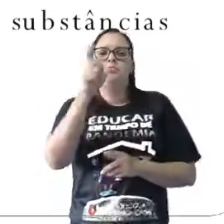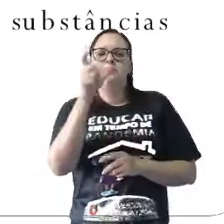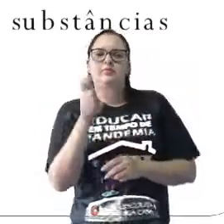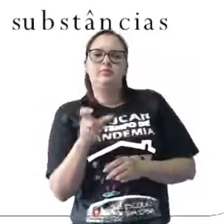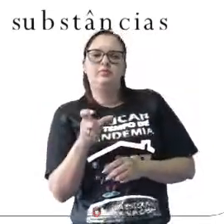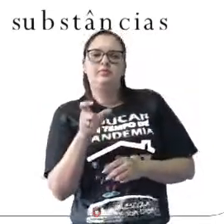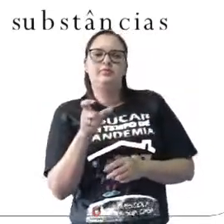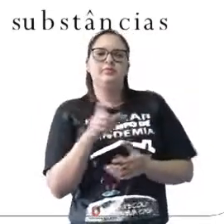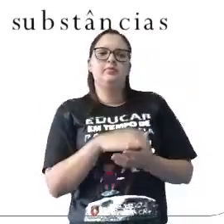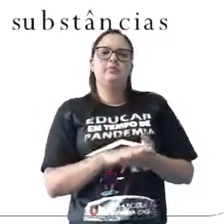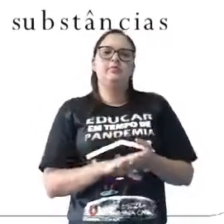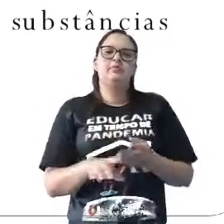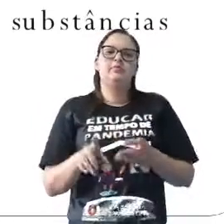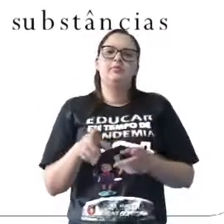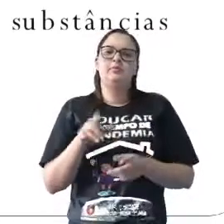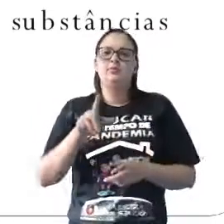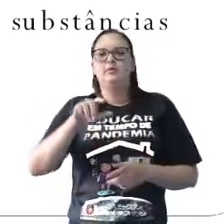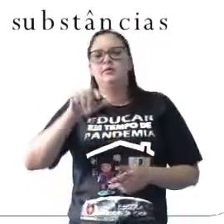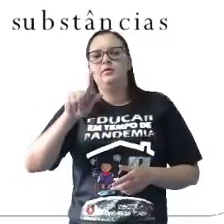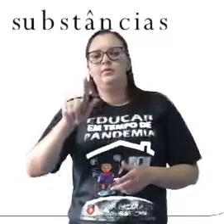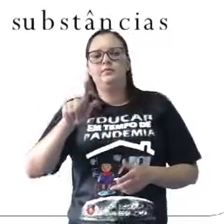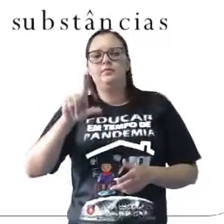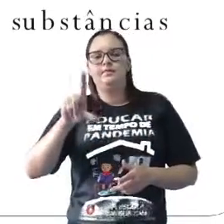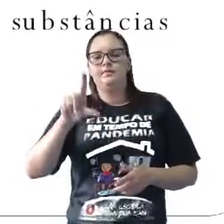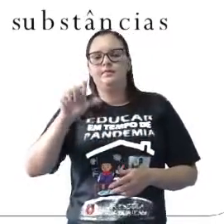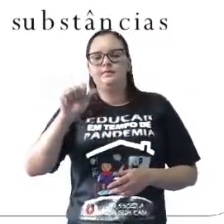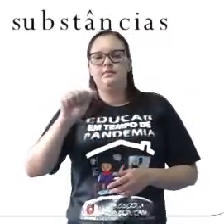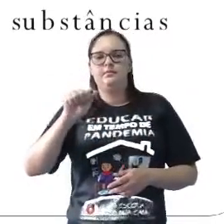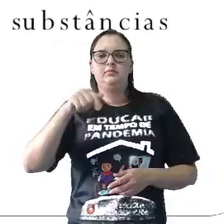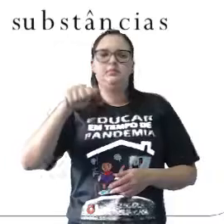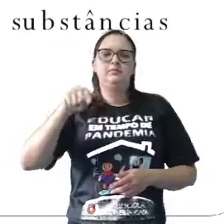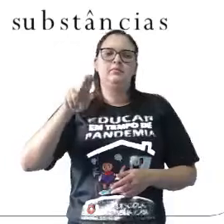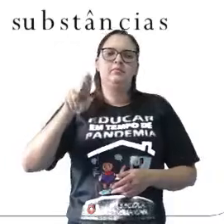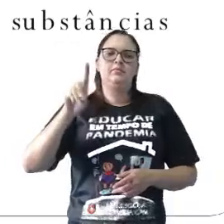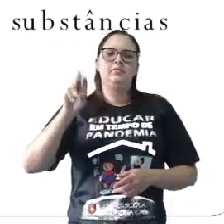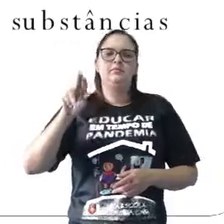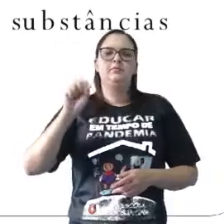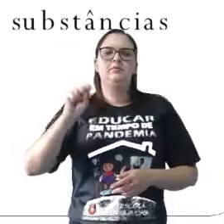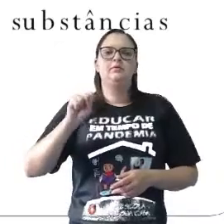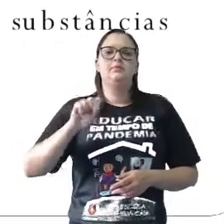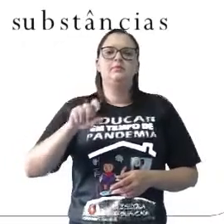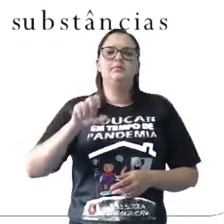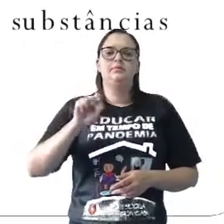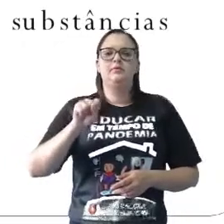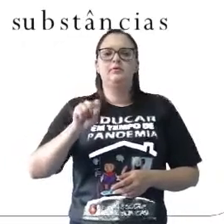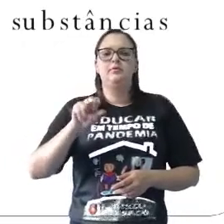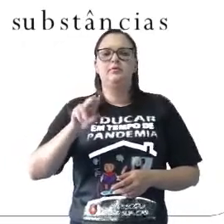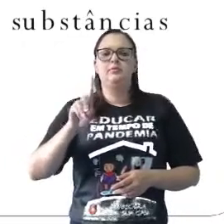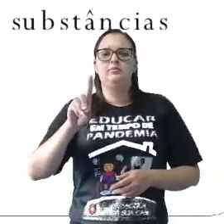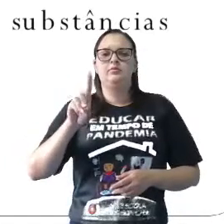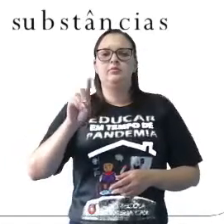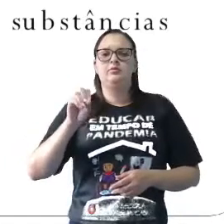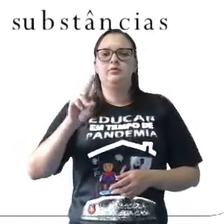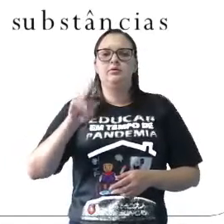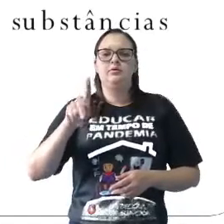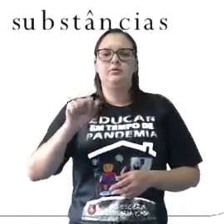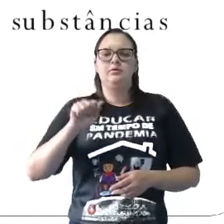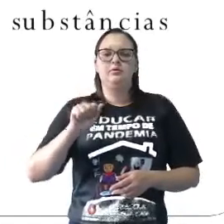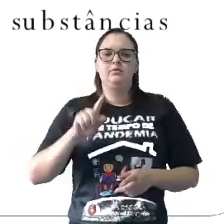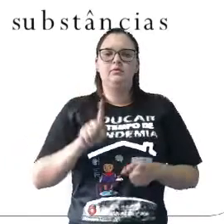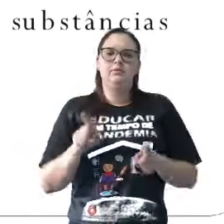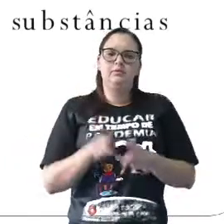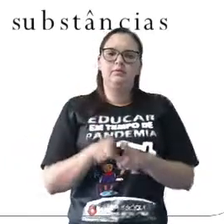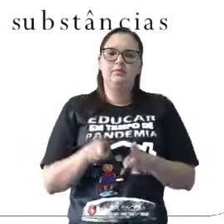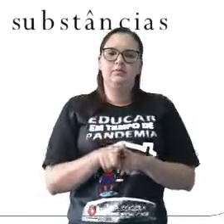fazer o início do processo digestório, vão quebrar as moléculas de amido, tá? Que vai ser quebrada por